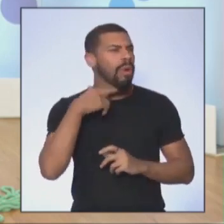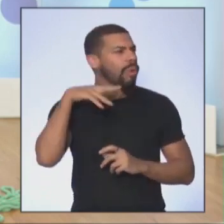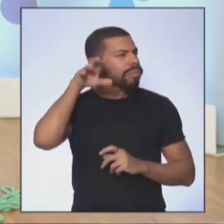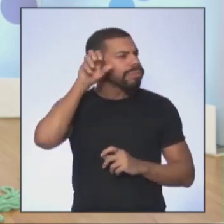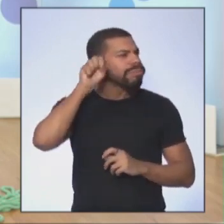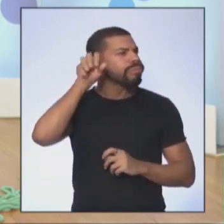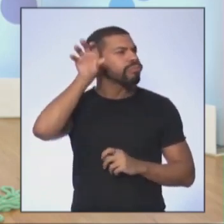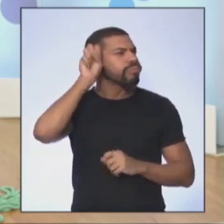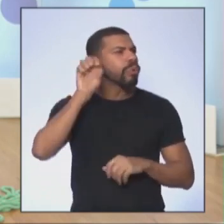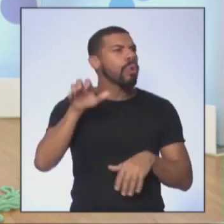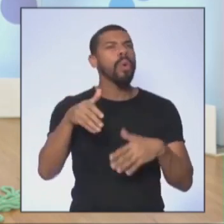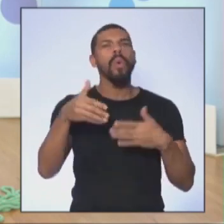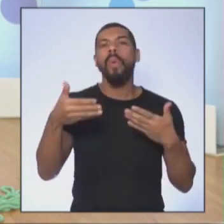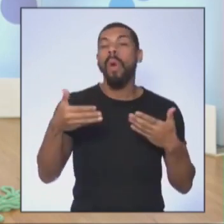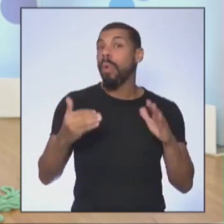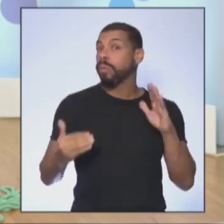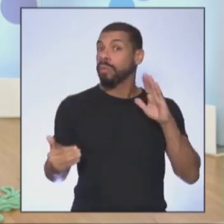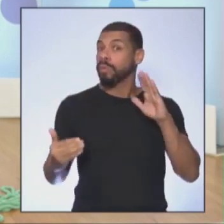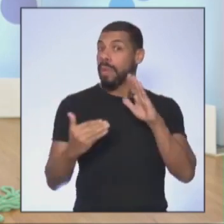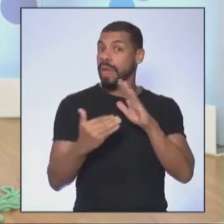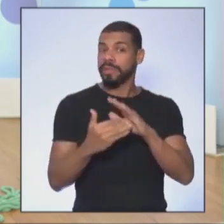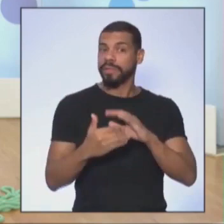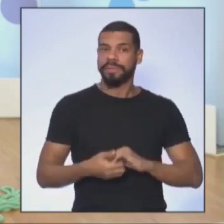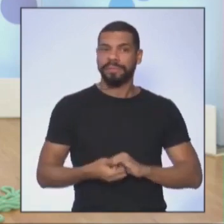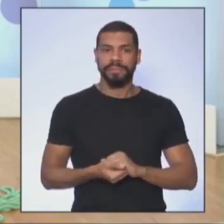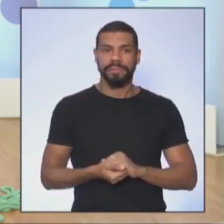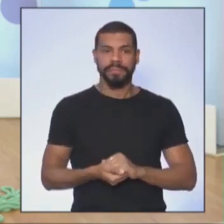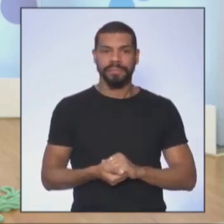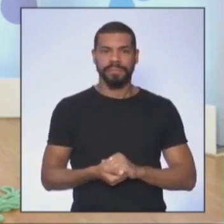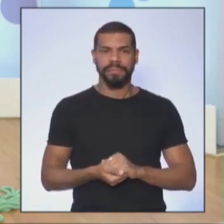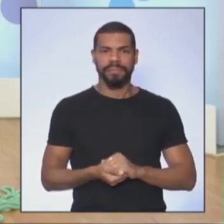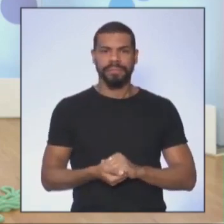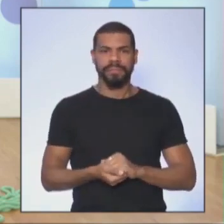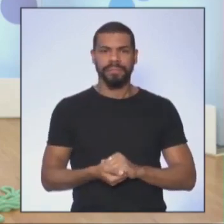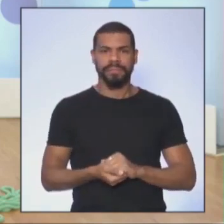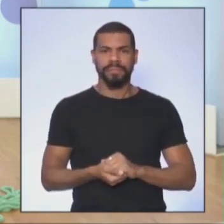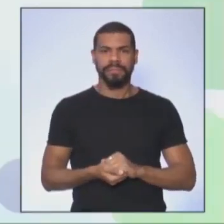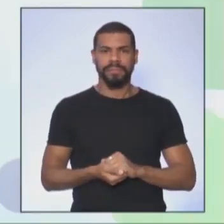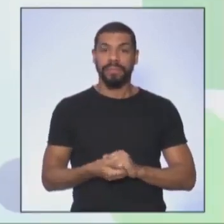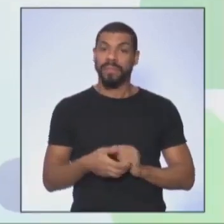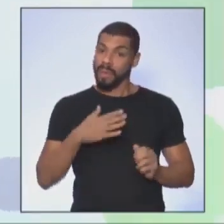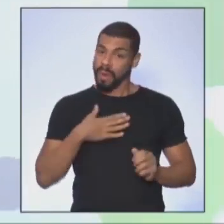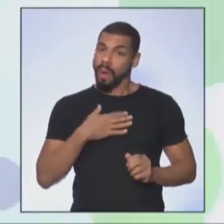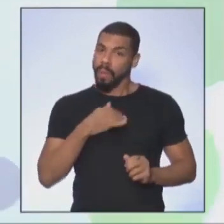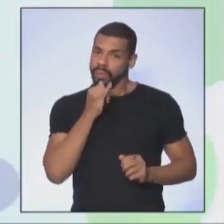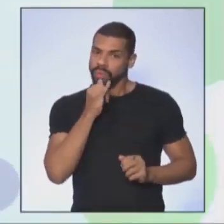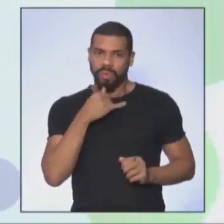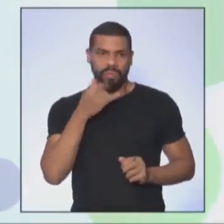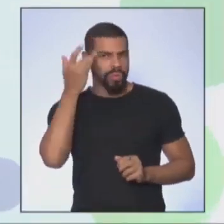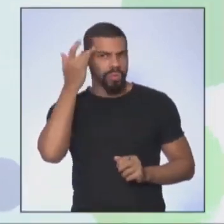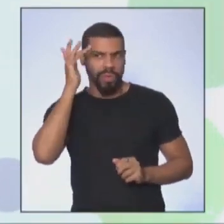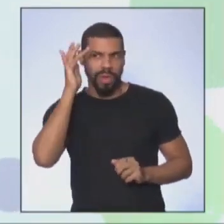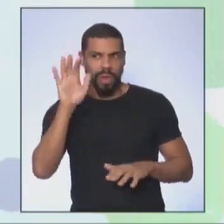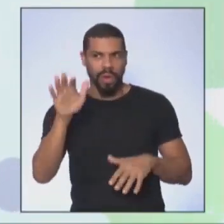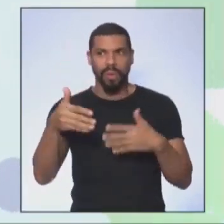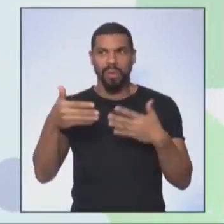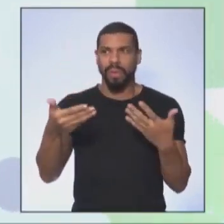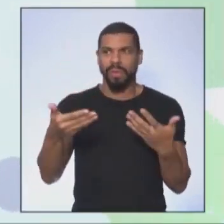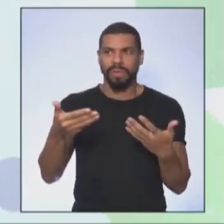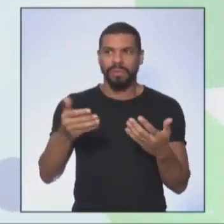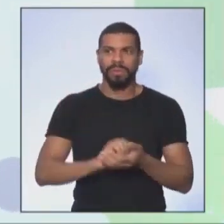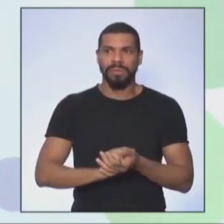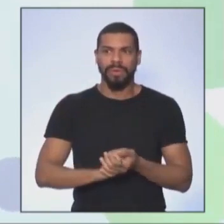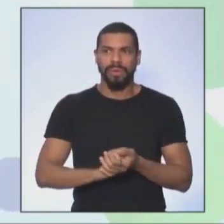sonora. O máximo, Olha, eu acredito que para mais. Assim, eu assumo que eu não sei qual é o máximo que uma